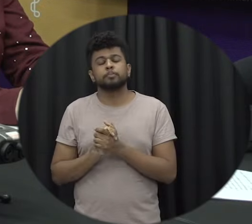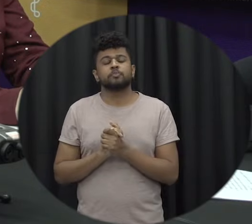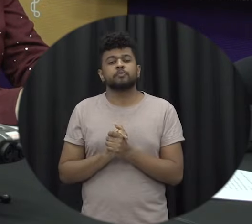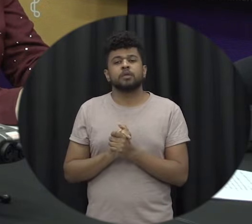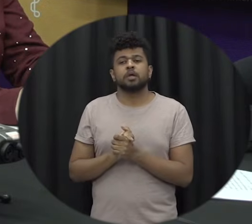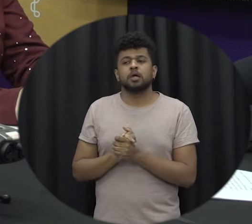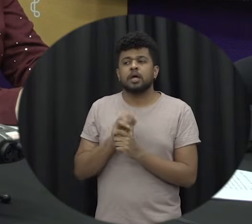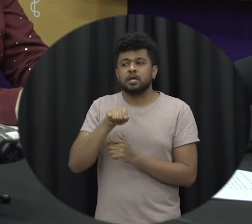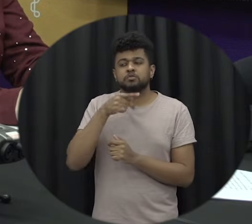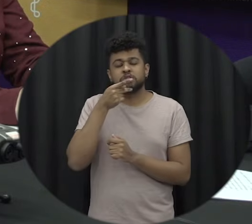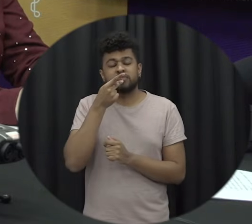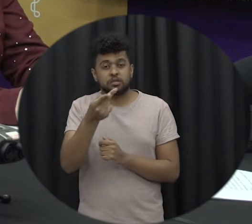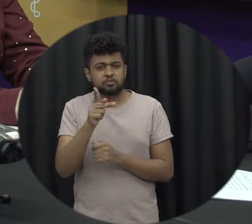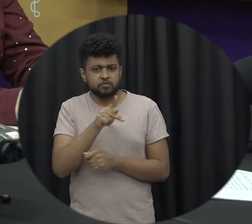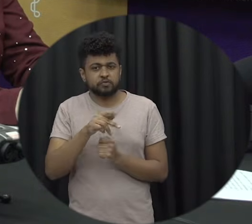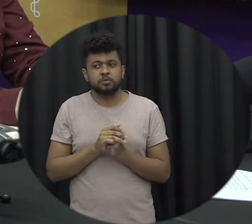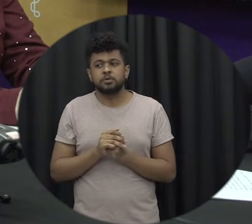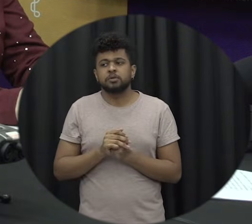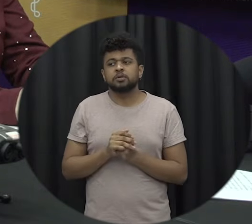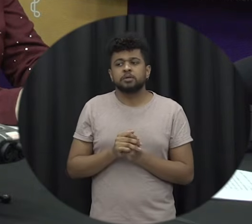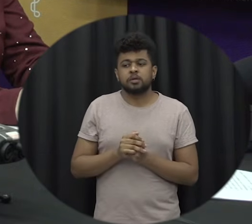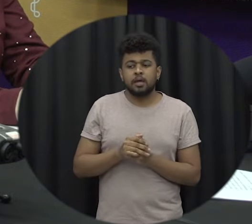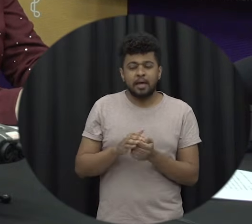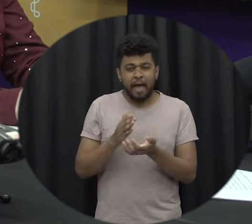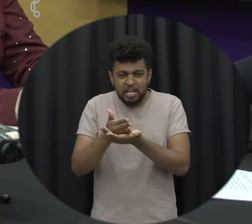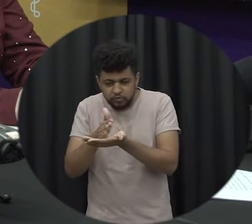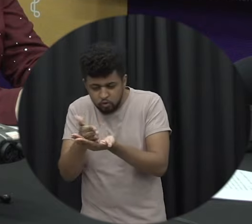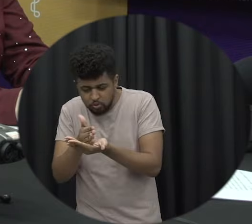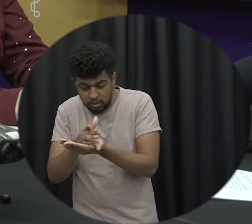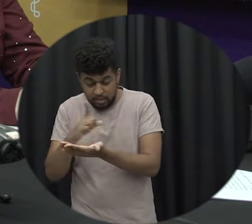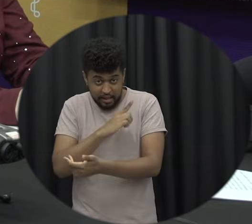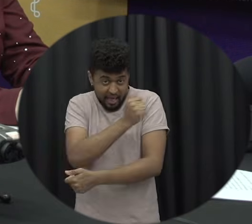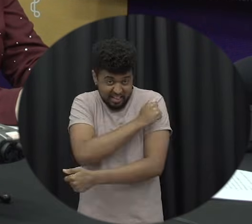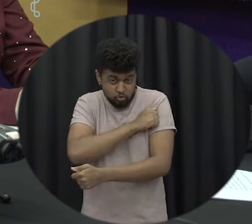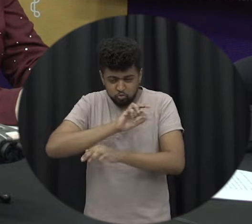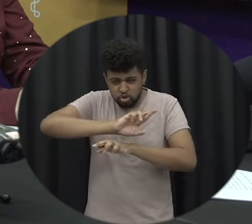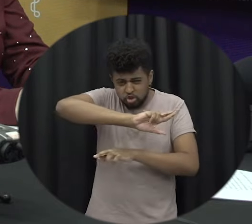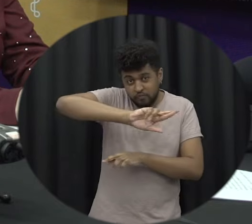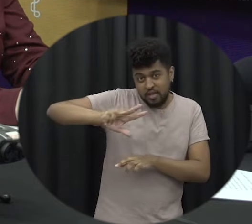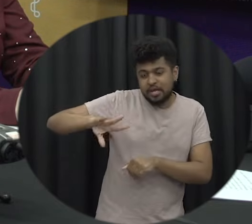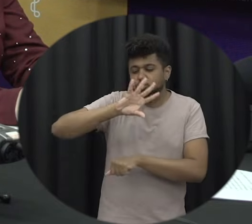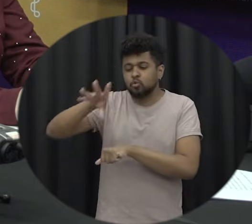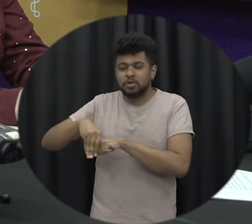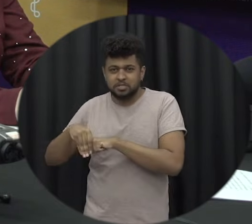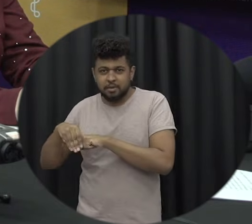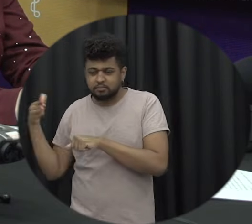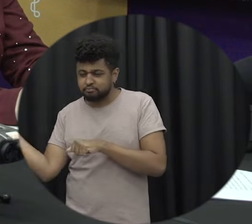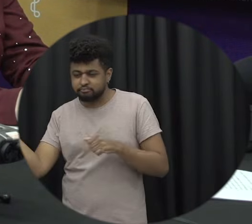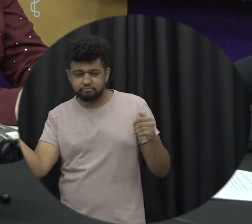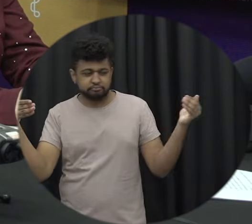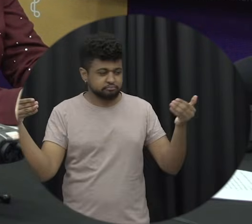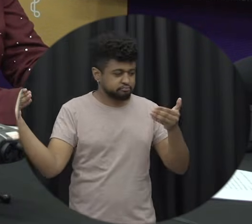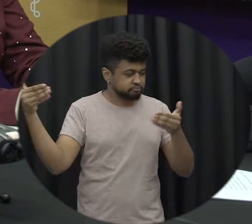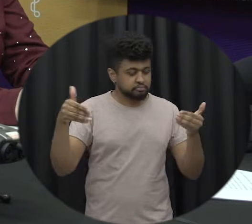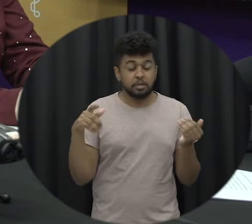Porque nas fronteiras vêm alunos com diferentes conhecimentos e tudo, e aí precisa passar por uma transversalidade